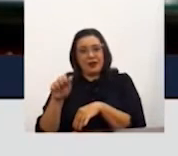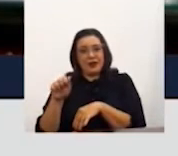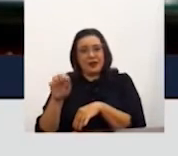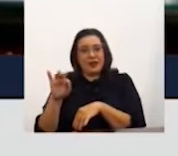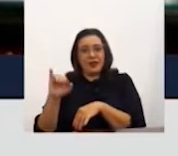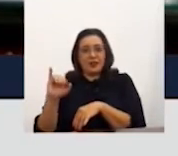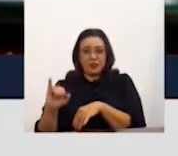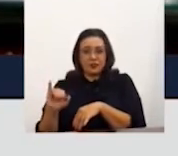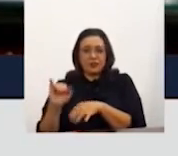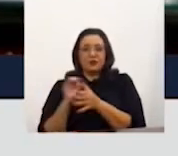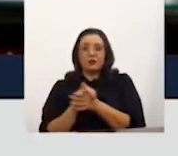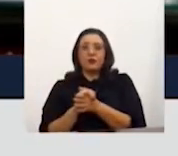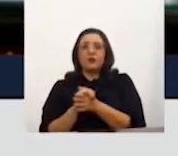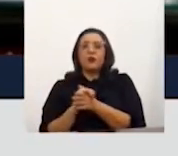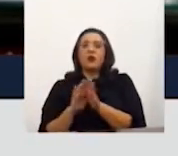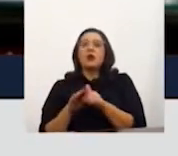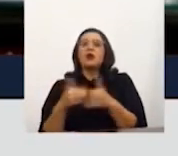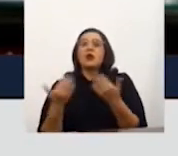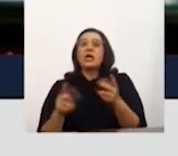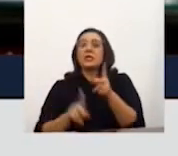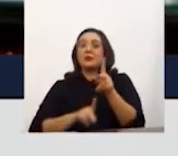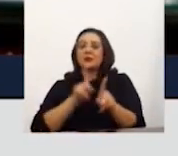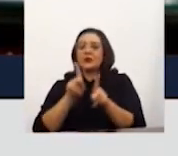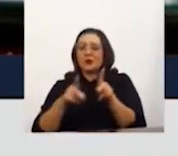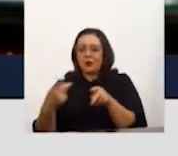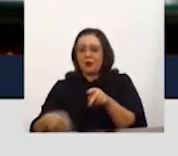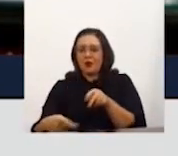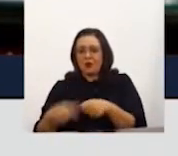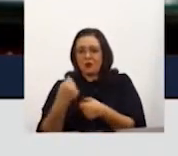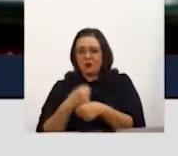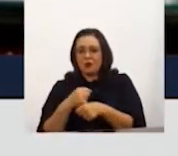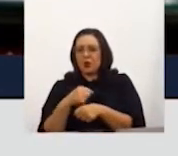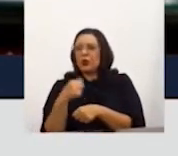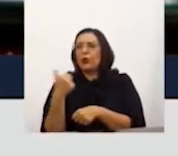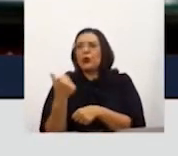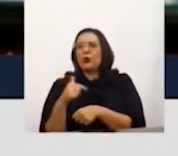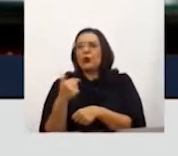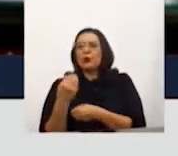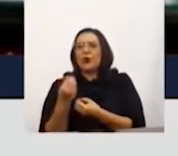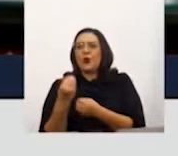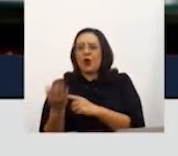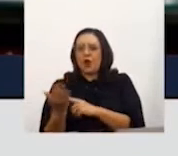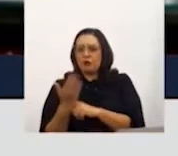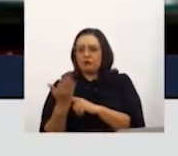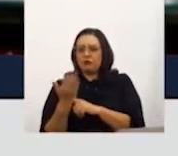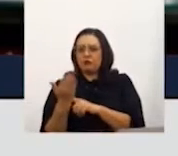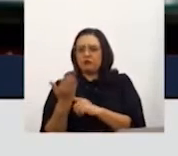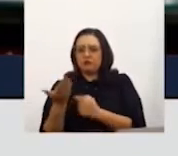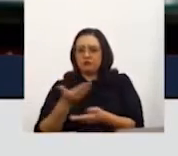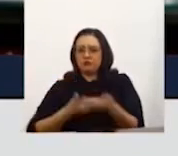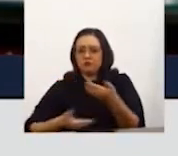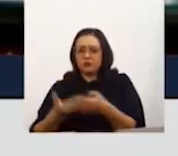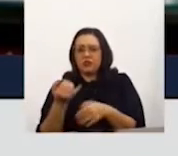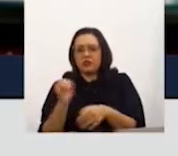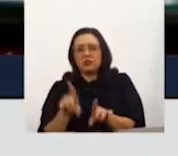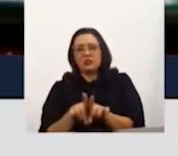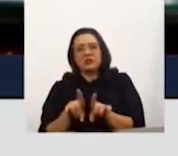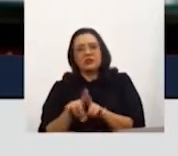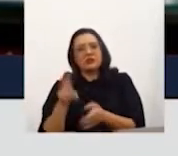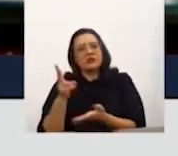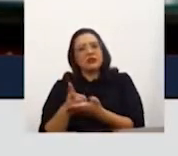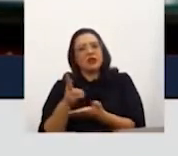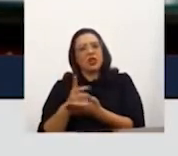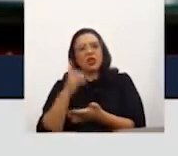Silva comentou sobre o transporte público coletivo. A vereadora pediu que o serviço de ônibus circular seja retomado